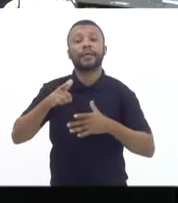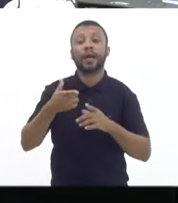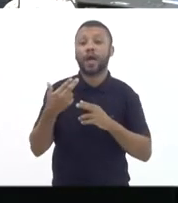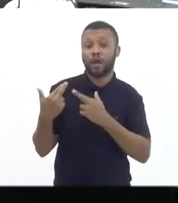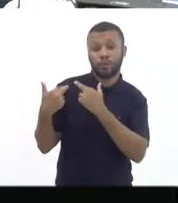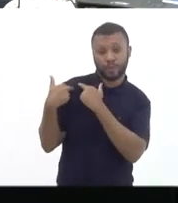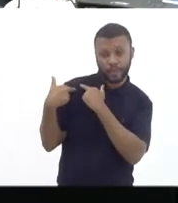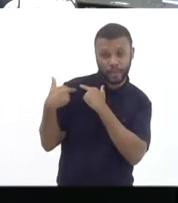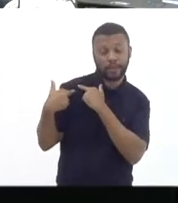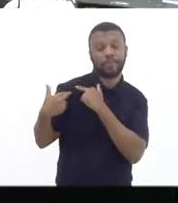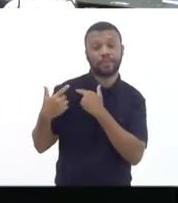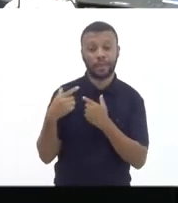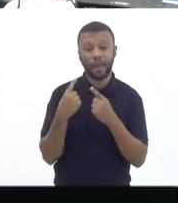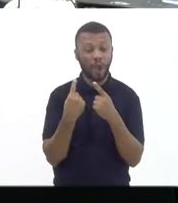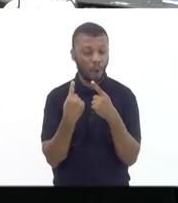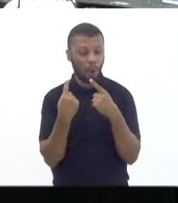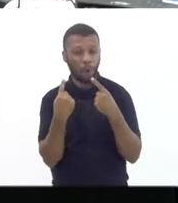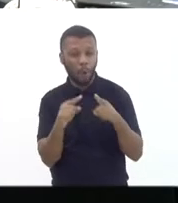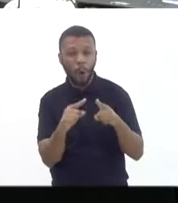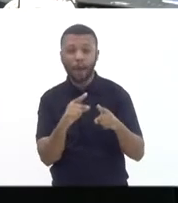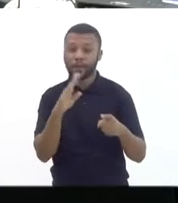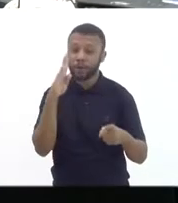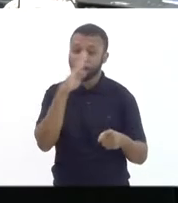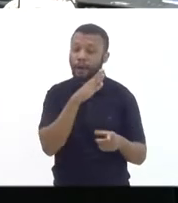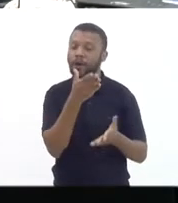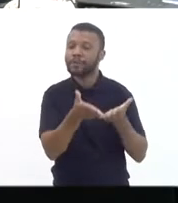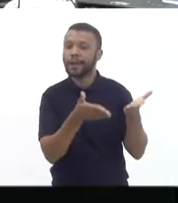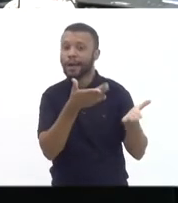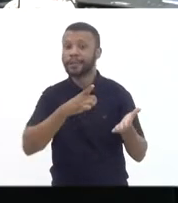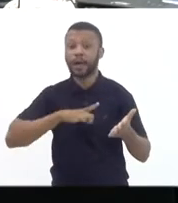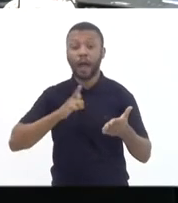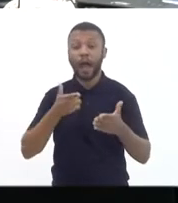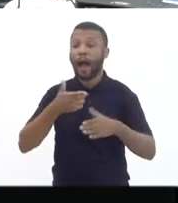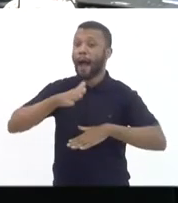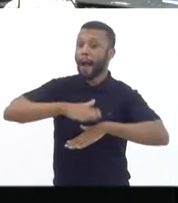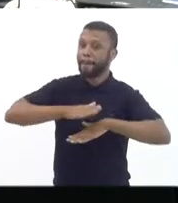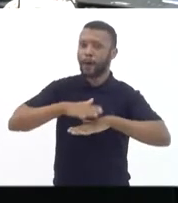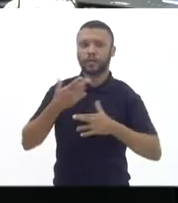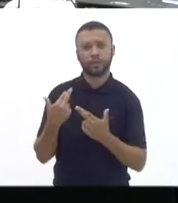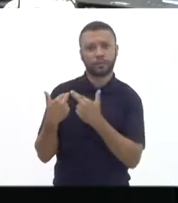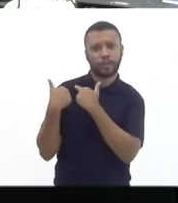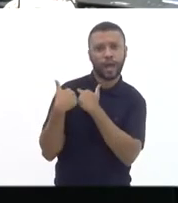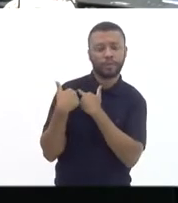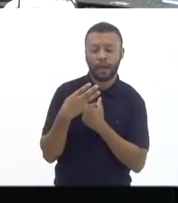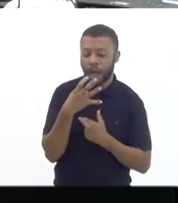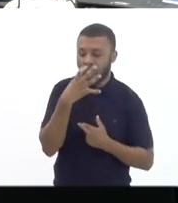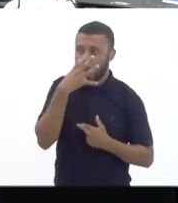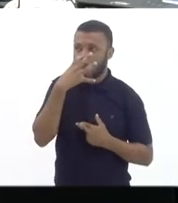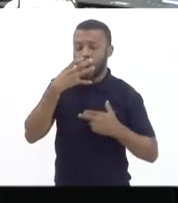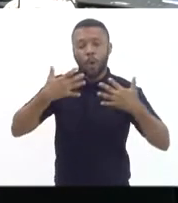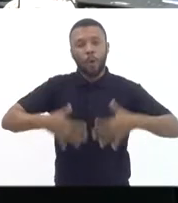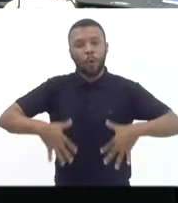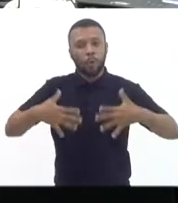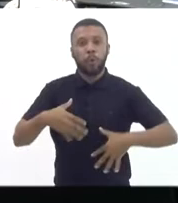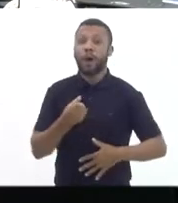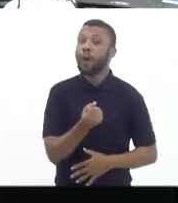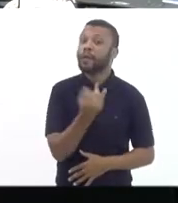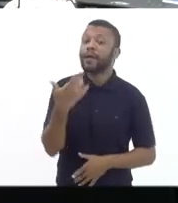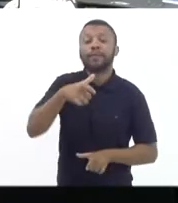os maus tratos, a posse responsável é muito importante. É impressionante o número de pessoas que num